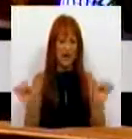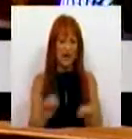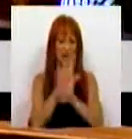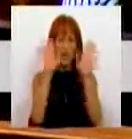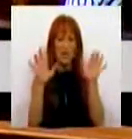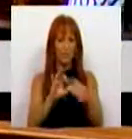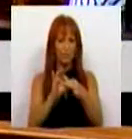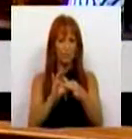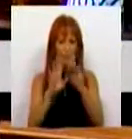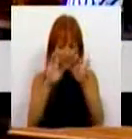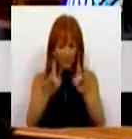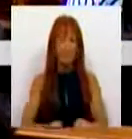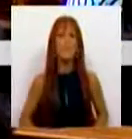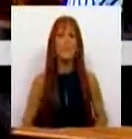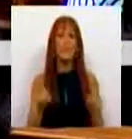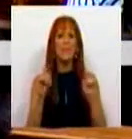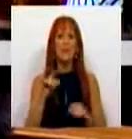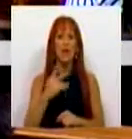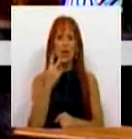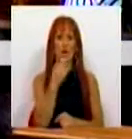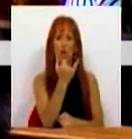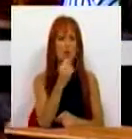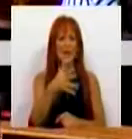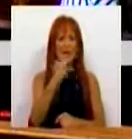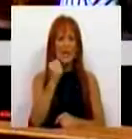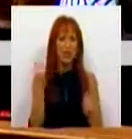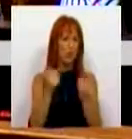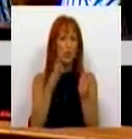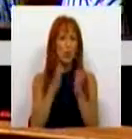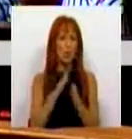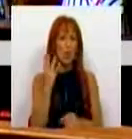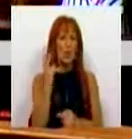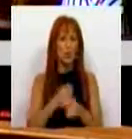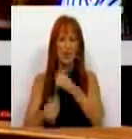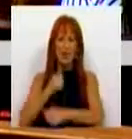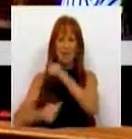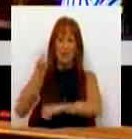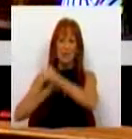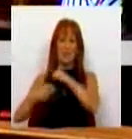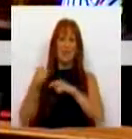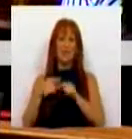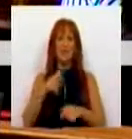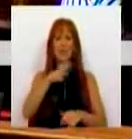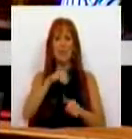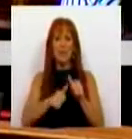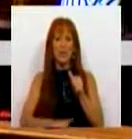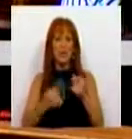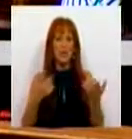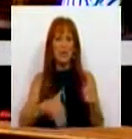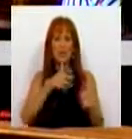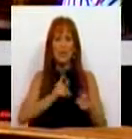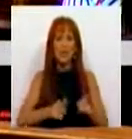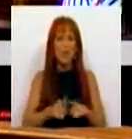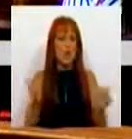e pela consistência. Em 2015 e todos os 4 anos que antecederam, tínhamos uma narrativa, e essa narrativa